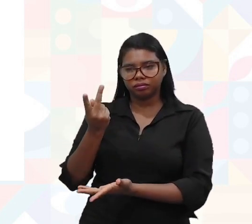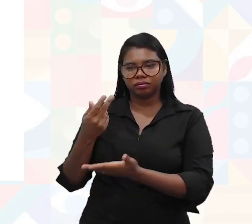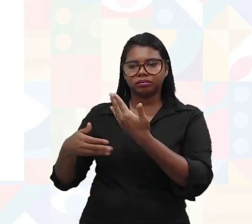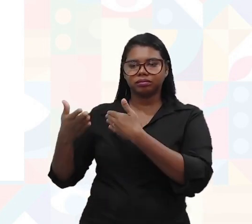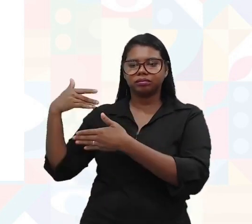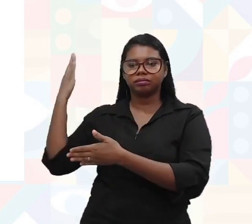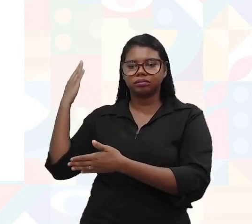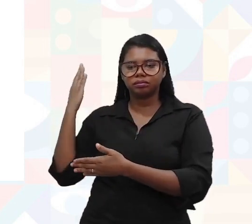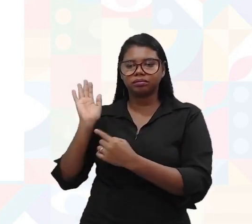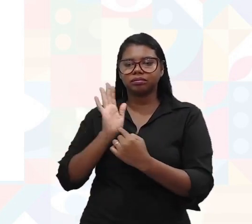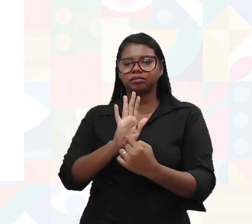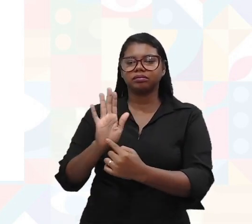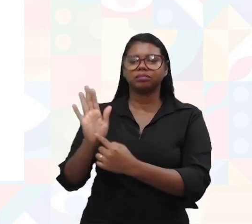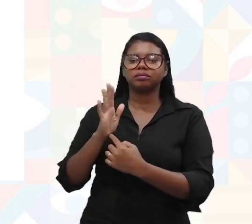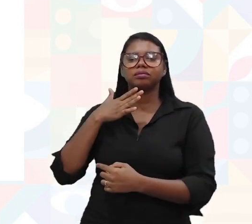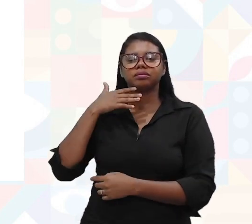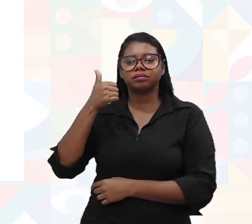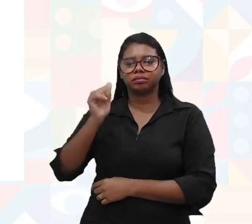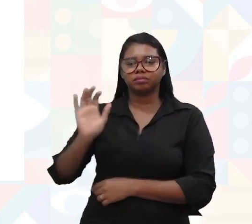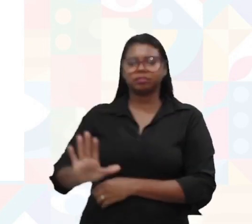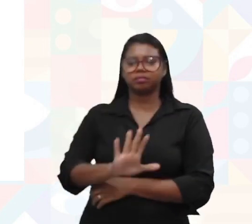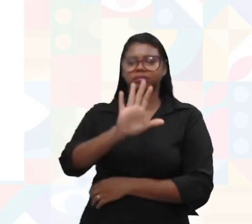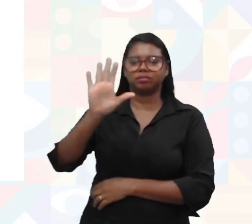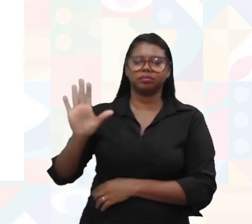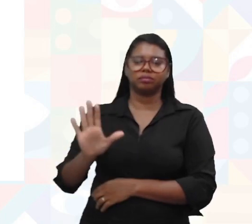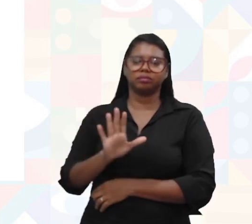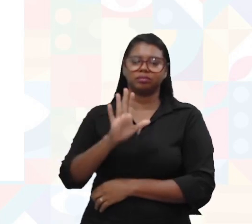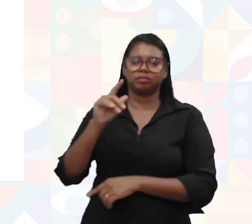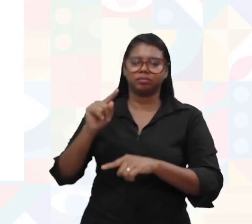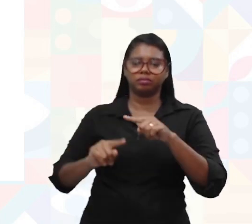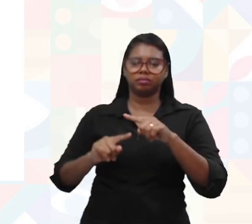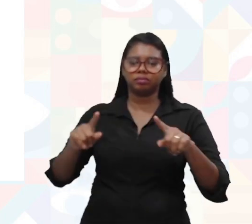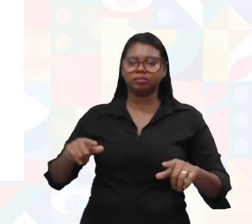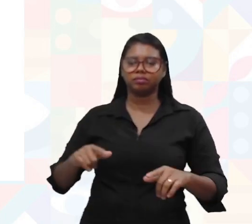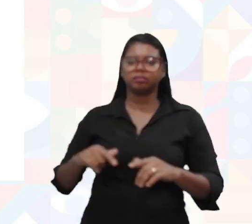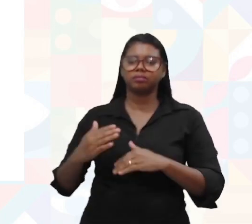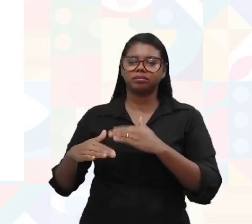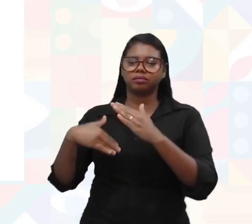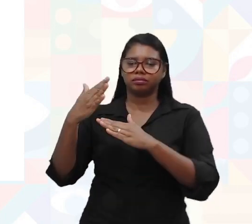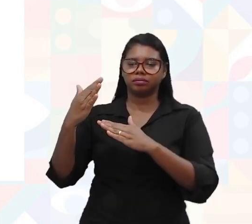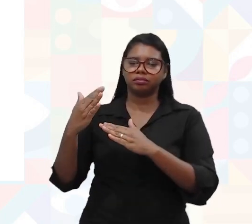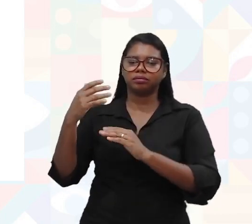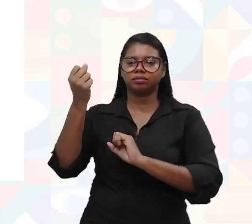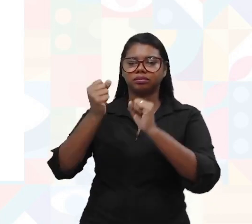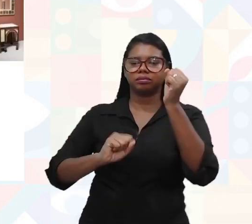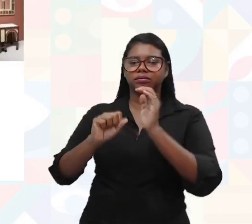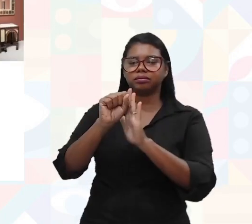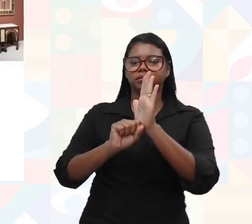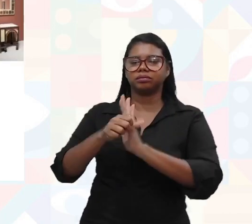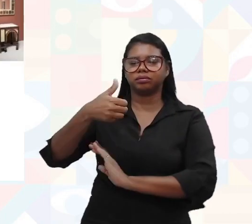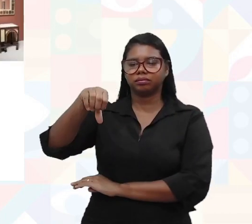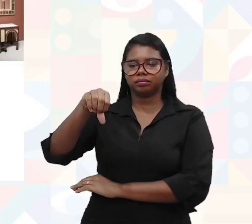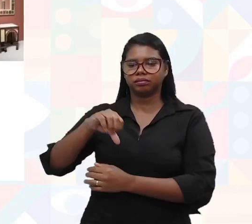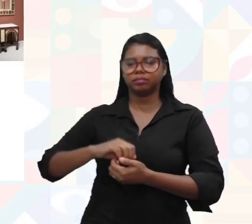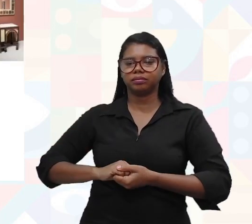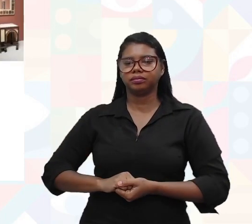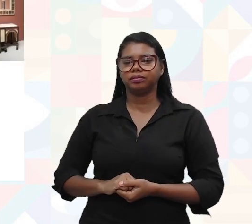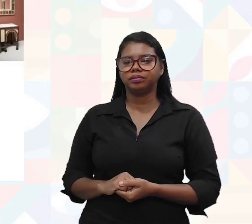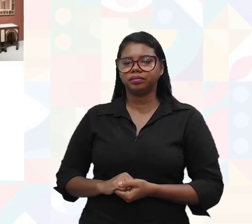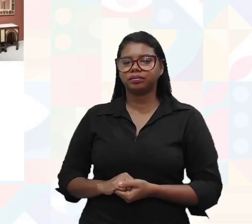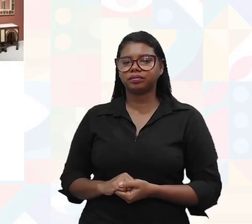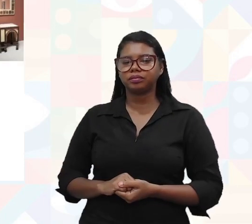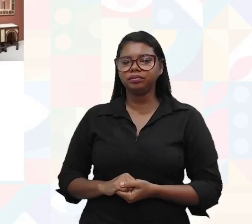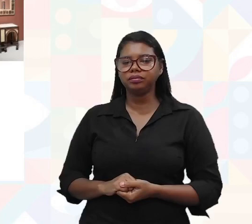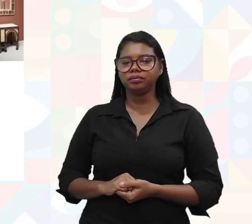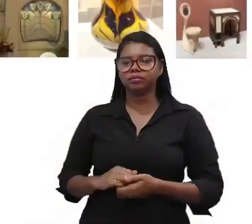serviu também para uma melhoria geral da estética dos produtos desenvolvidos por essa indústria no século XIX. Então a gente tem,